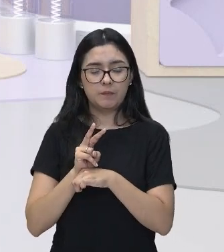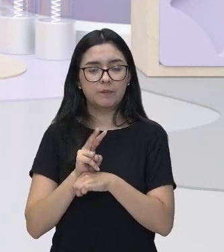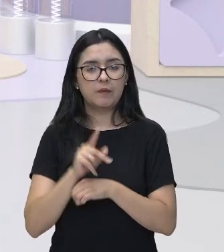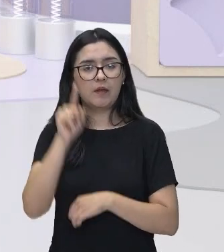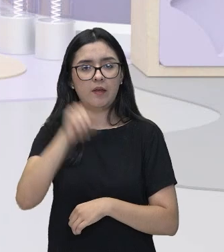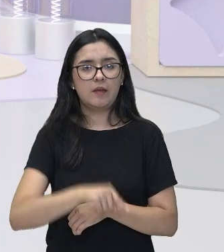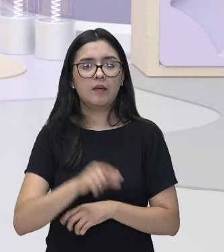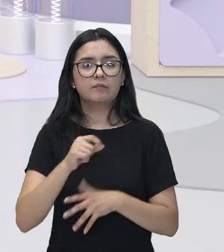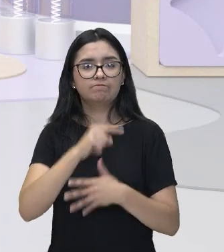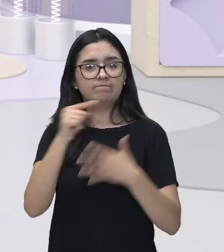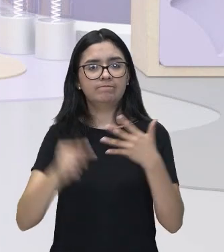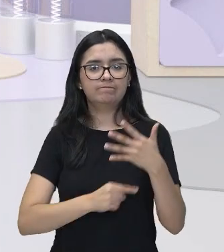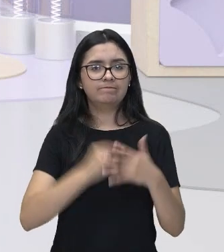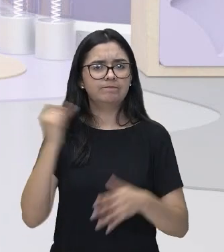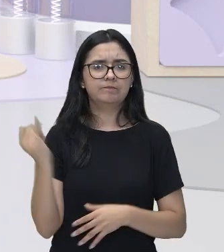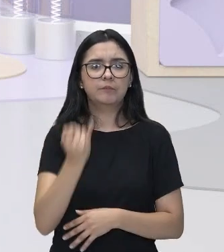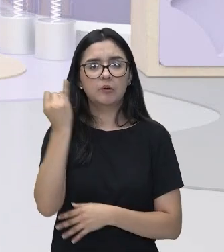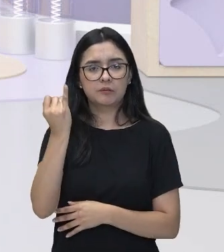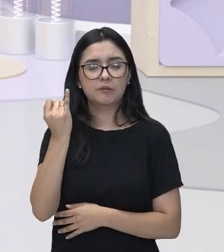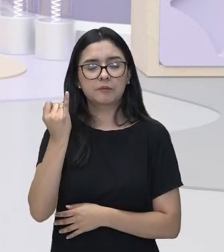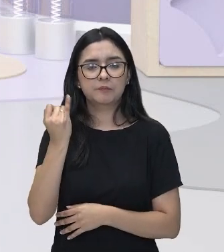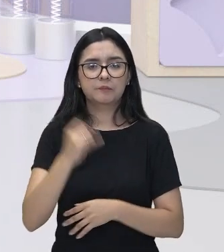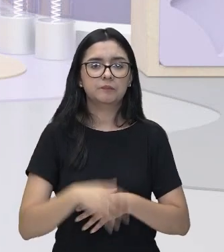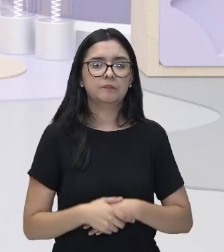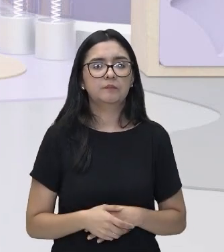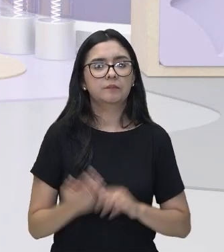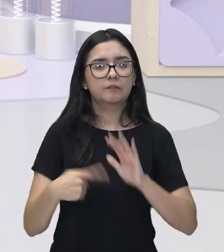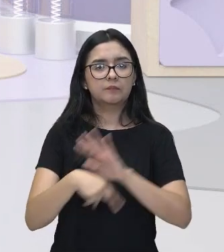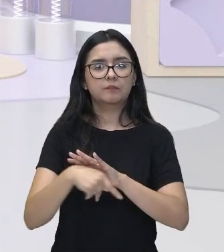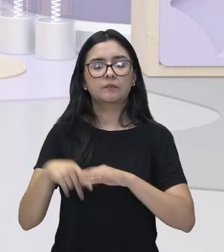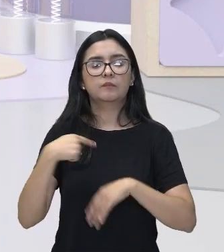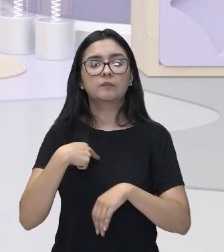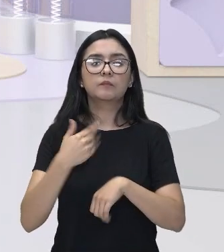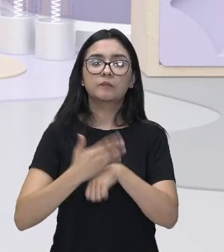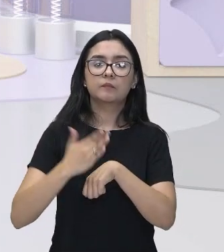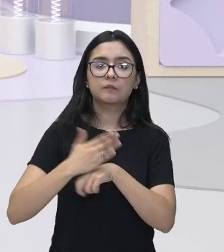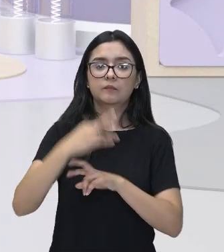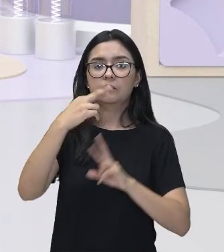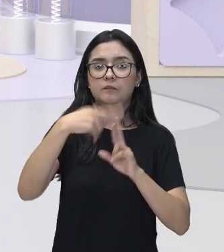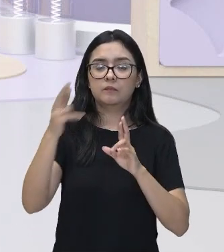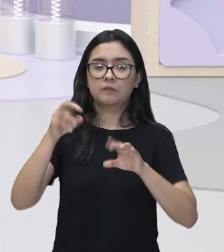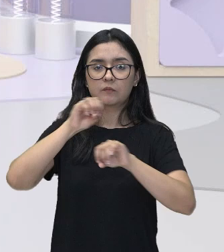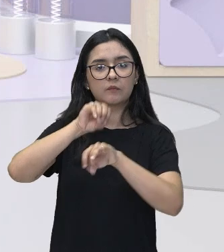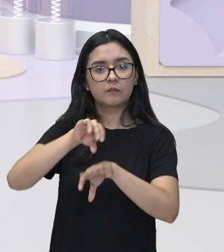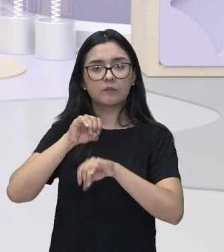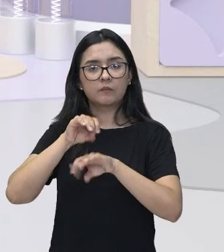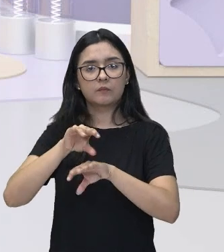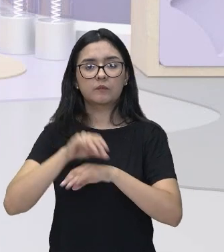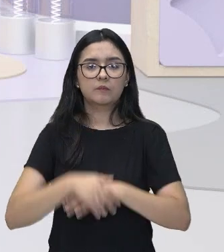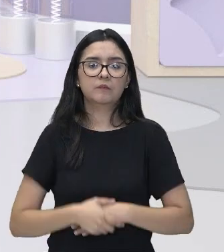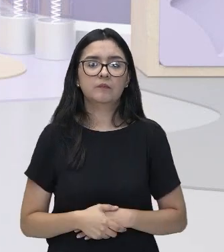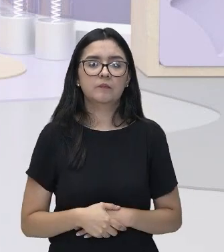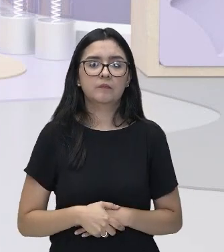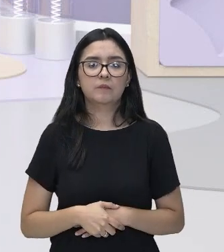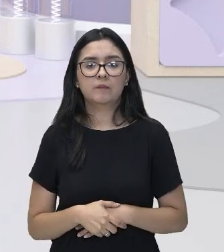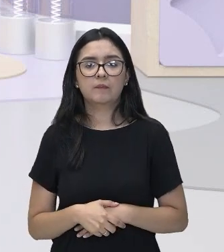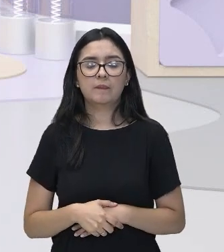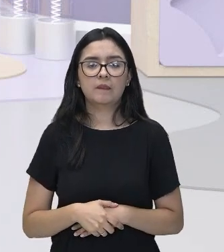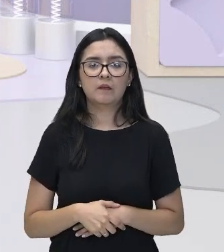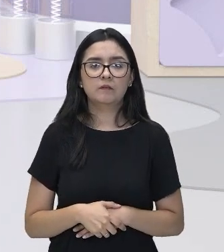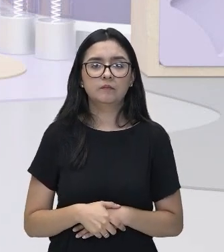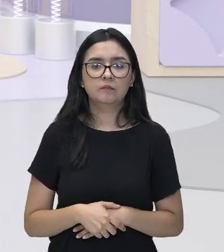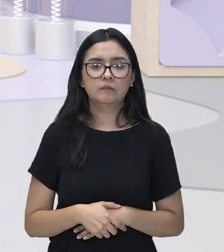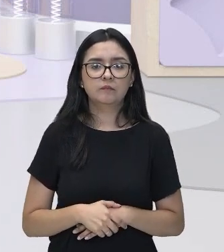são elementos muito importantes nas suas práticas religiosas, nos seus ensinamentos.